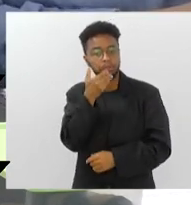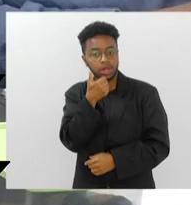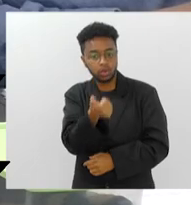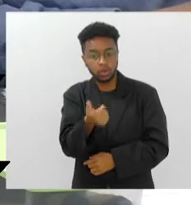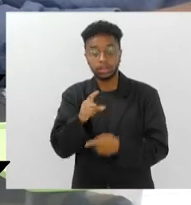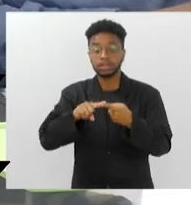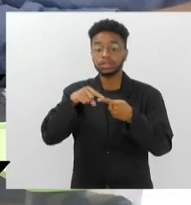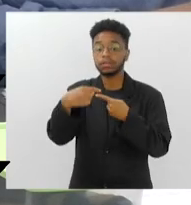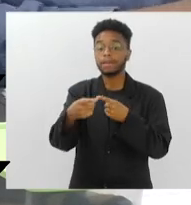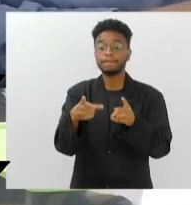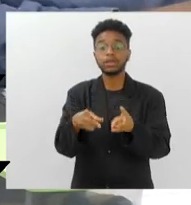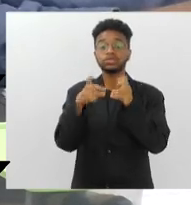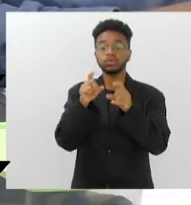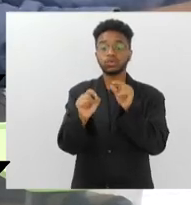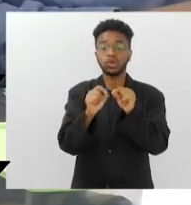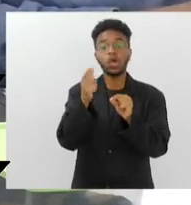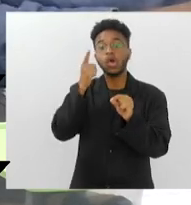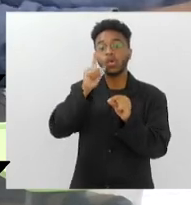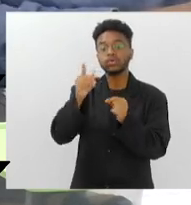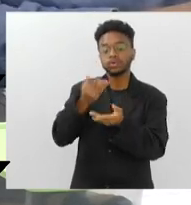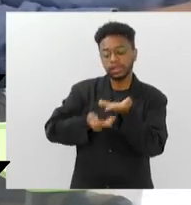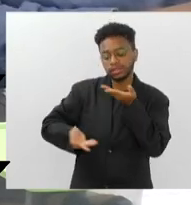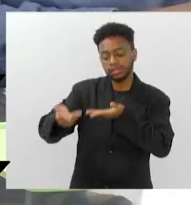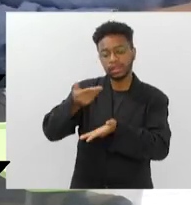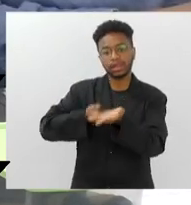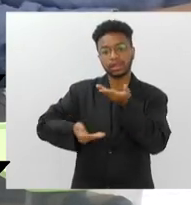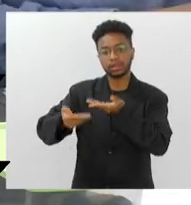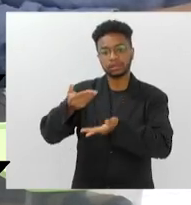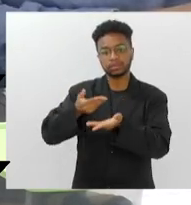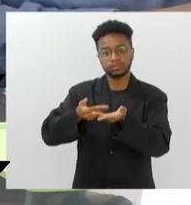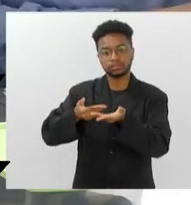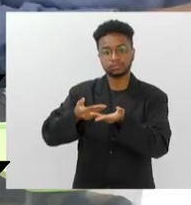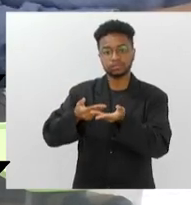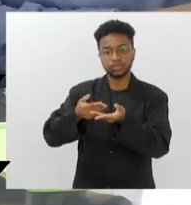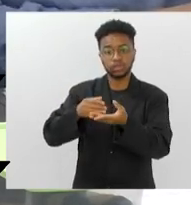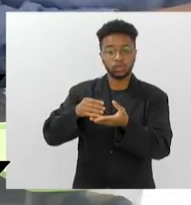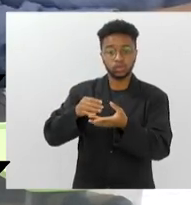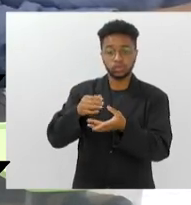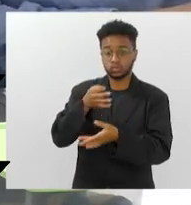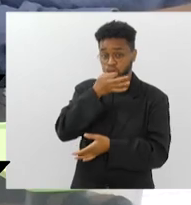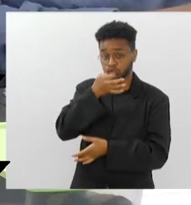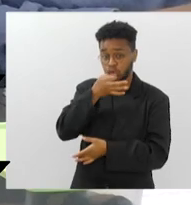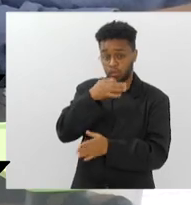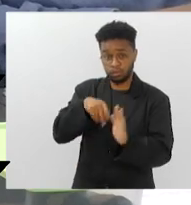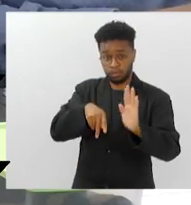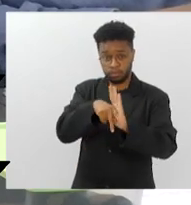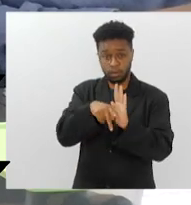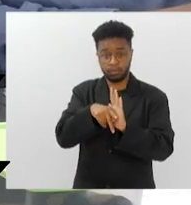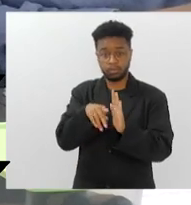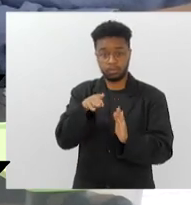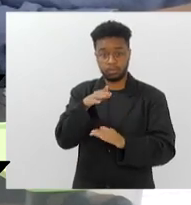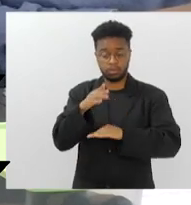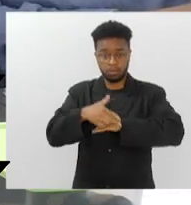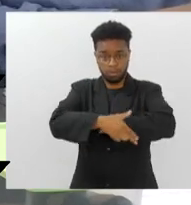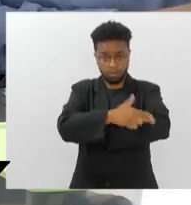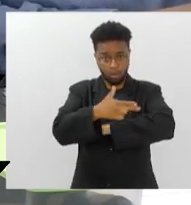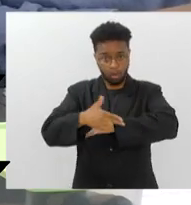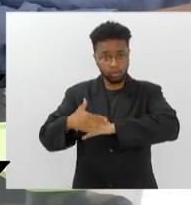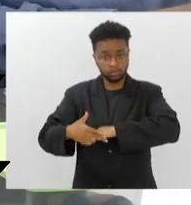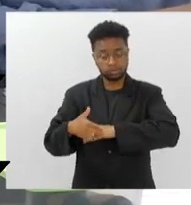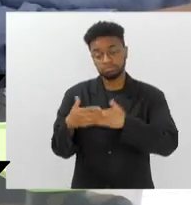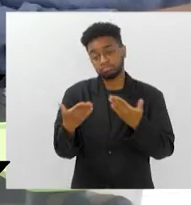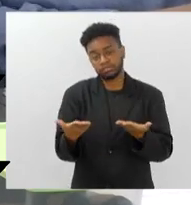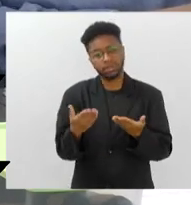elas conseguiam interagir com com essas os botos emitem